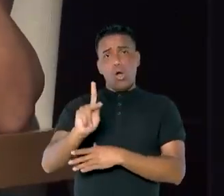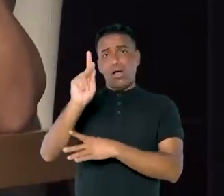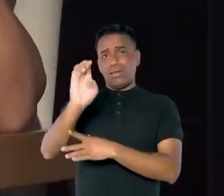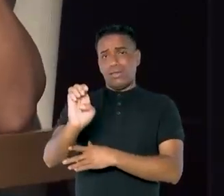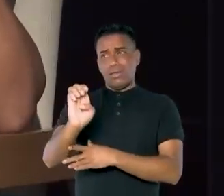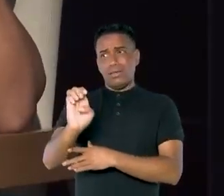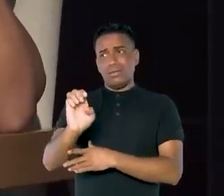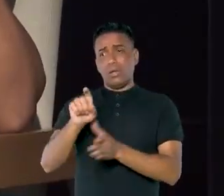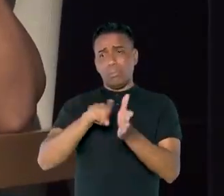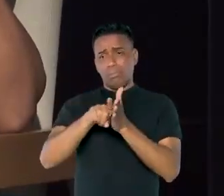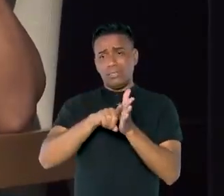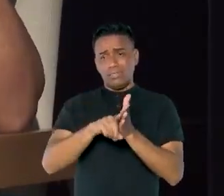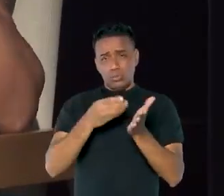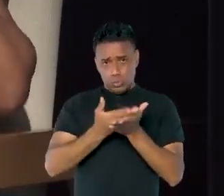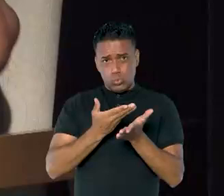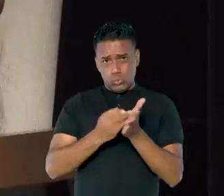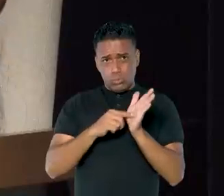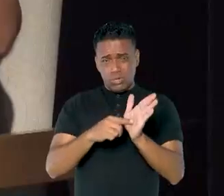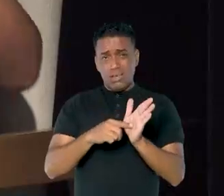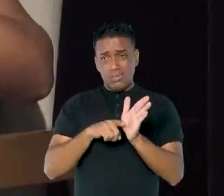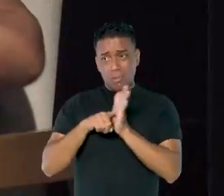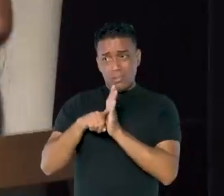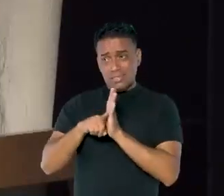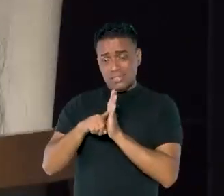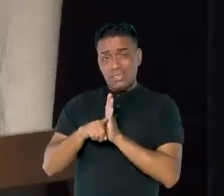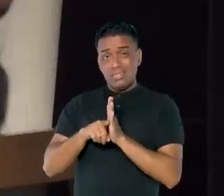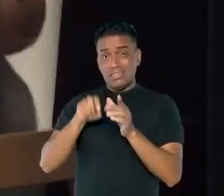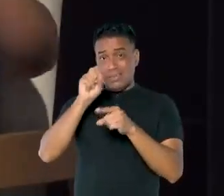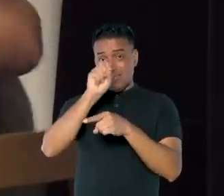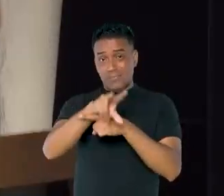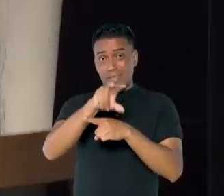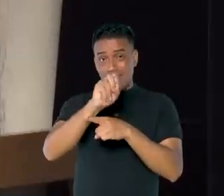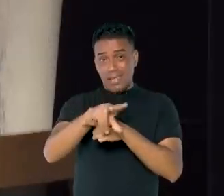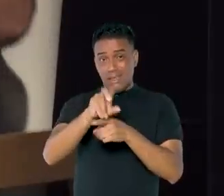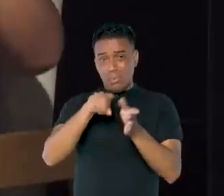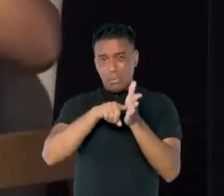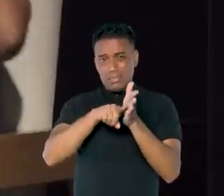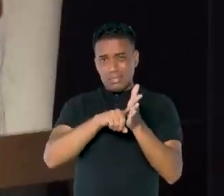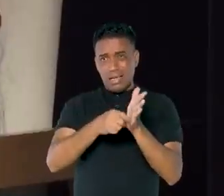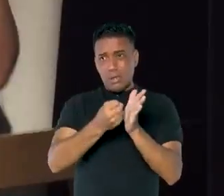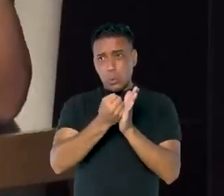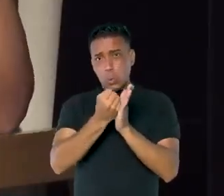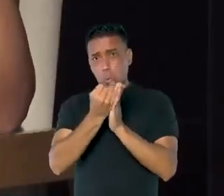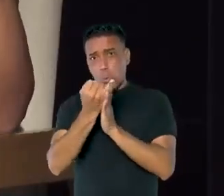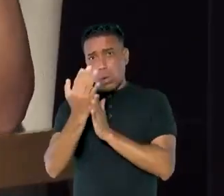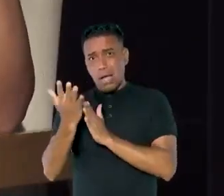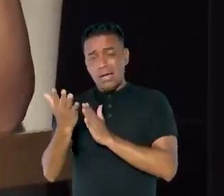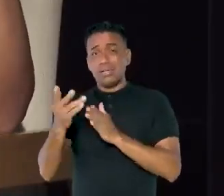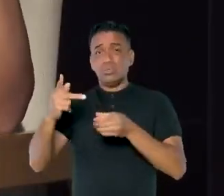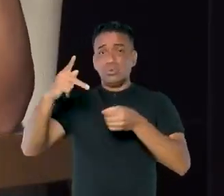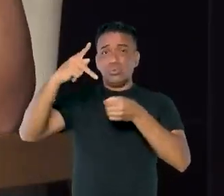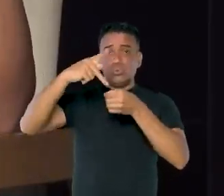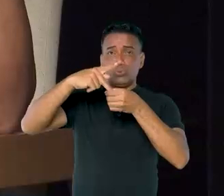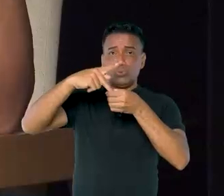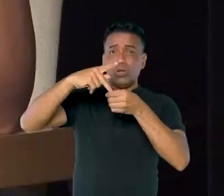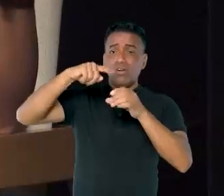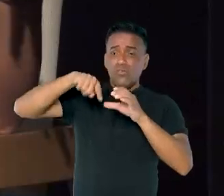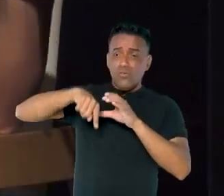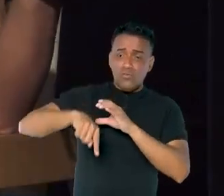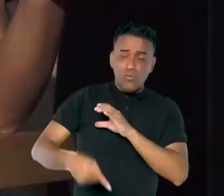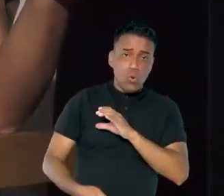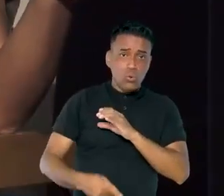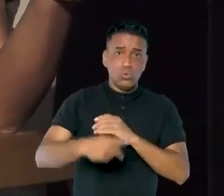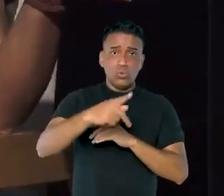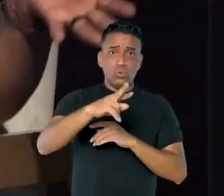causa daquela pesquisa que eles botaram tipo um veneno para pesquisar quanto que tinha de pressão lá, os